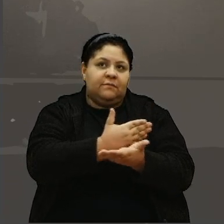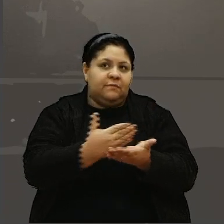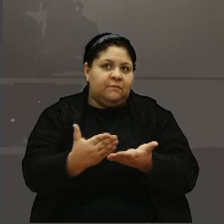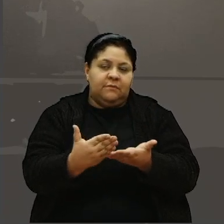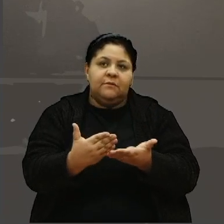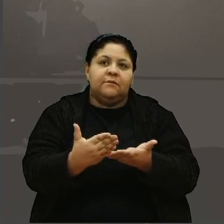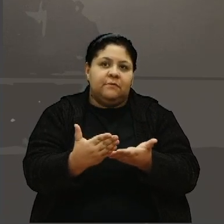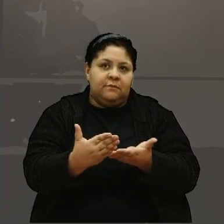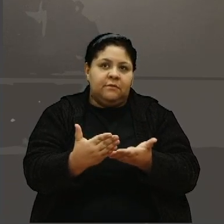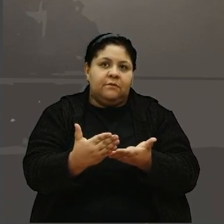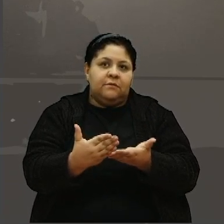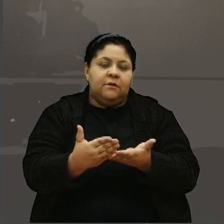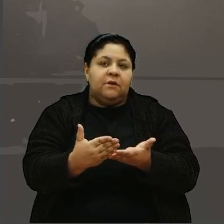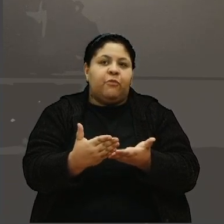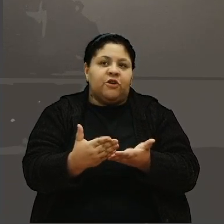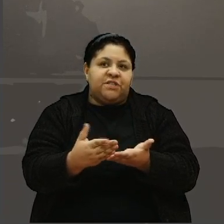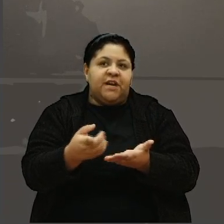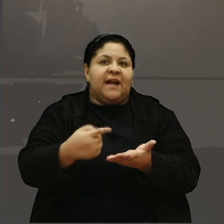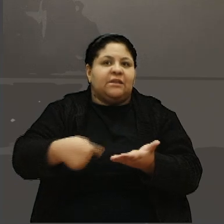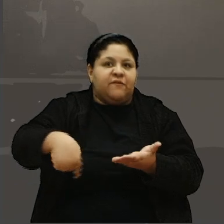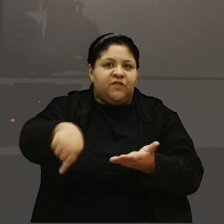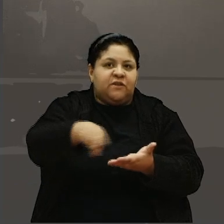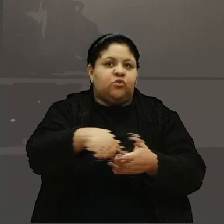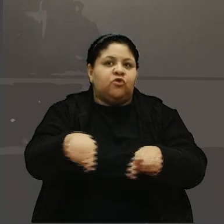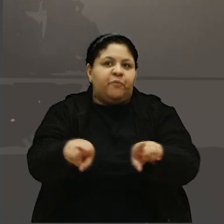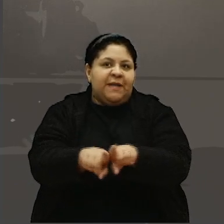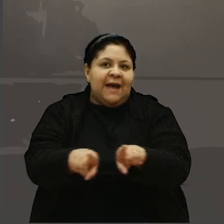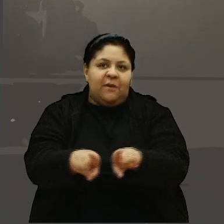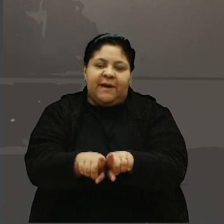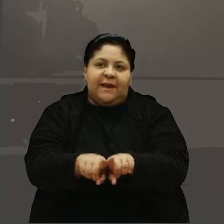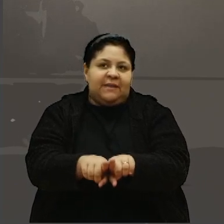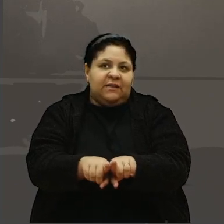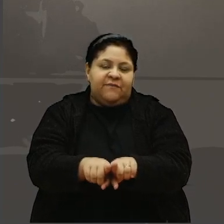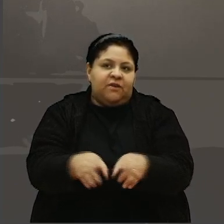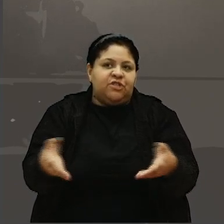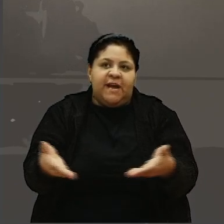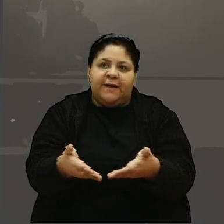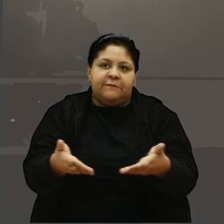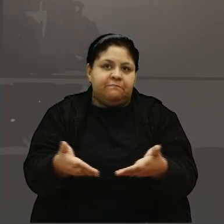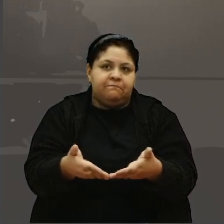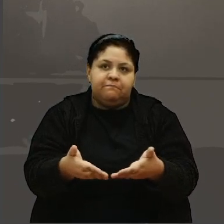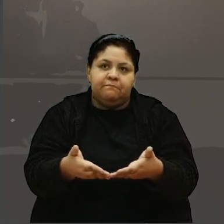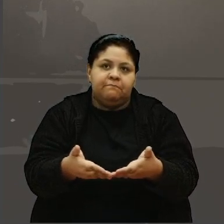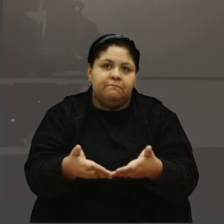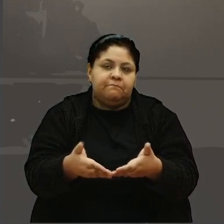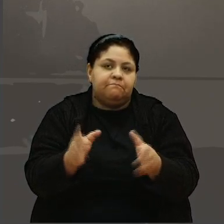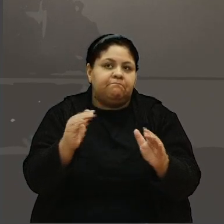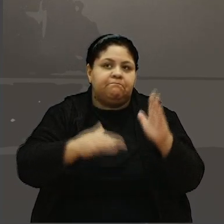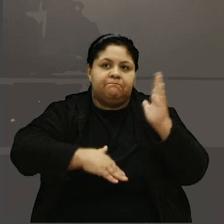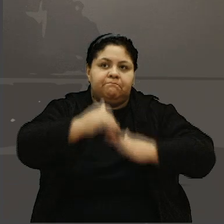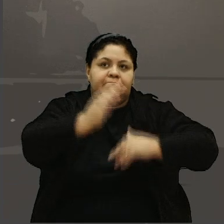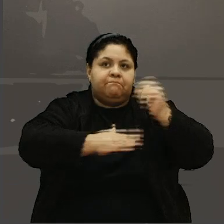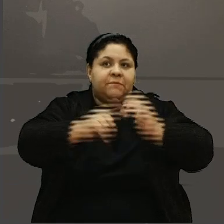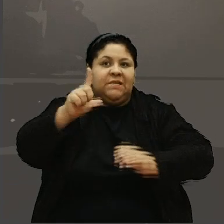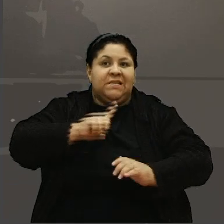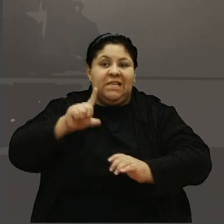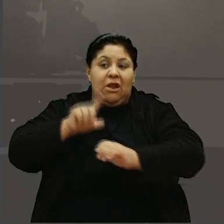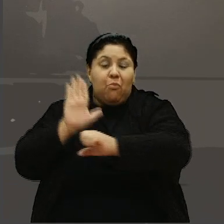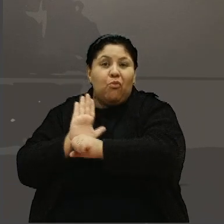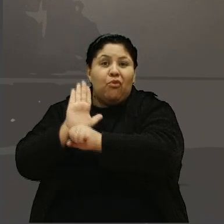muito. E nós estamos com esse projeto pronto para colocar em prática, onde nós teremos